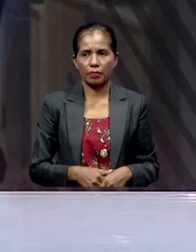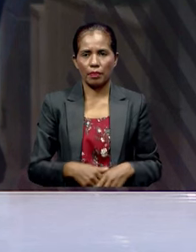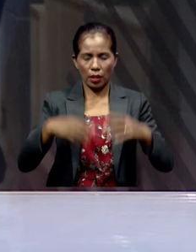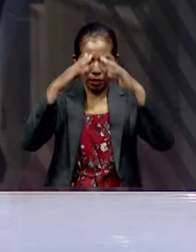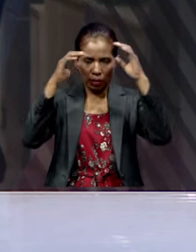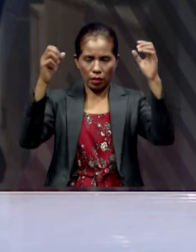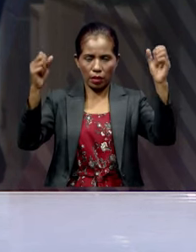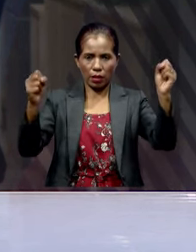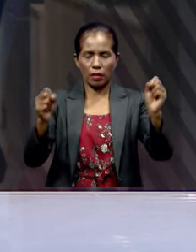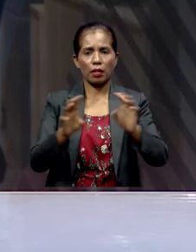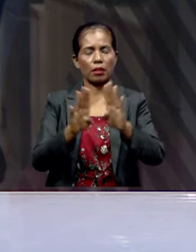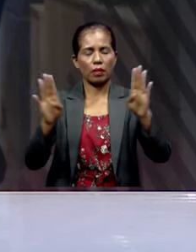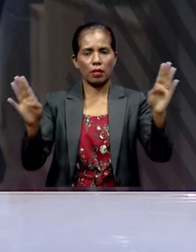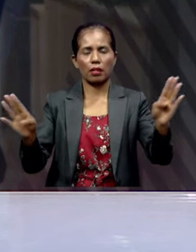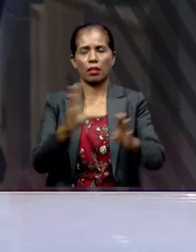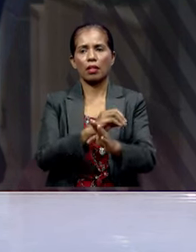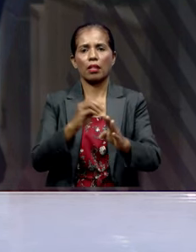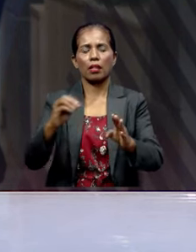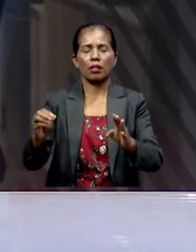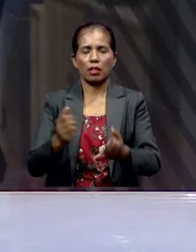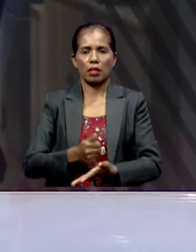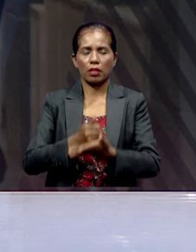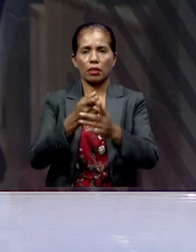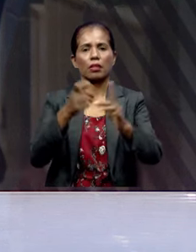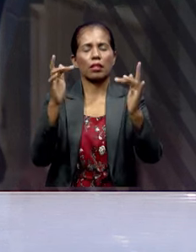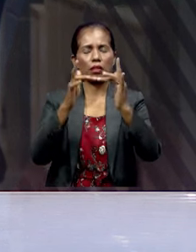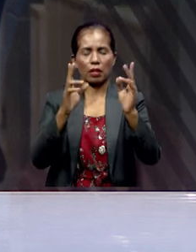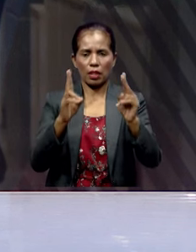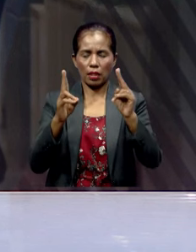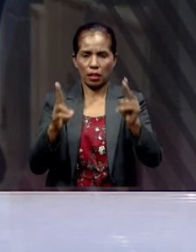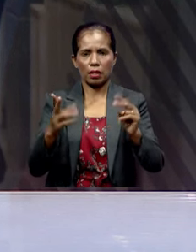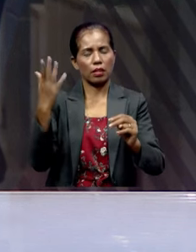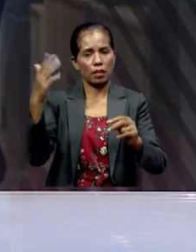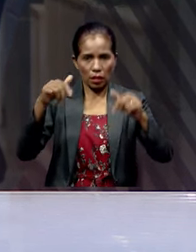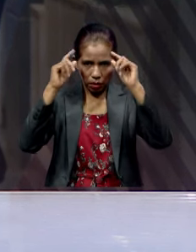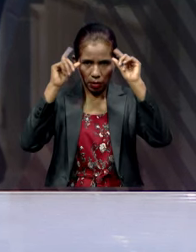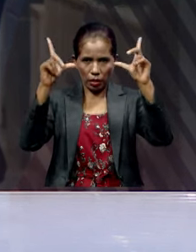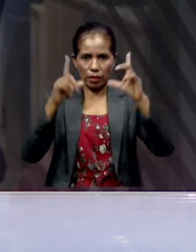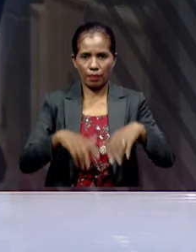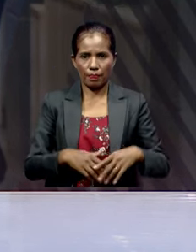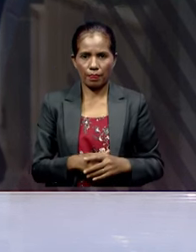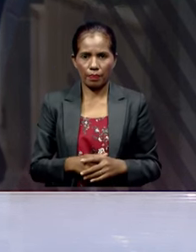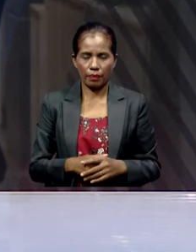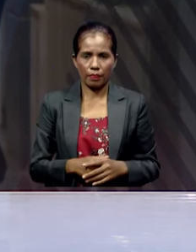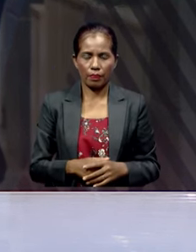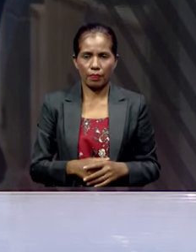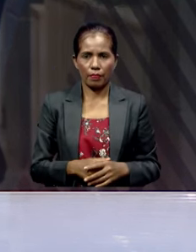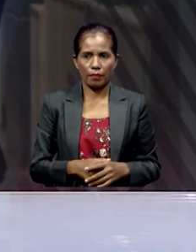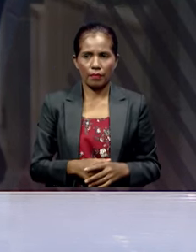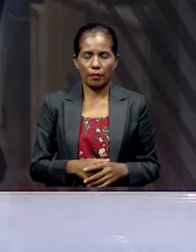Presidente da República lança uma fibra ótica na BC, facilita a internet Lais Liu e Timor-Leste.